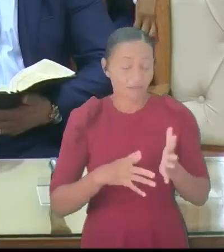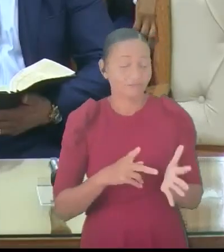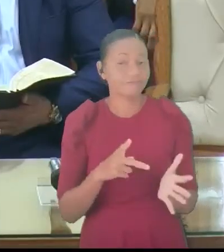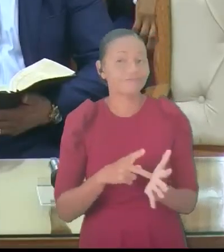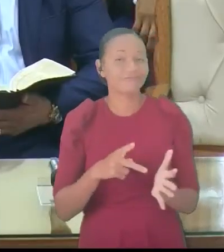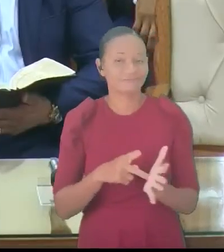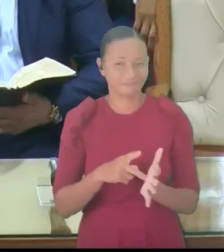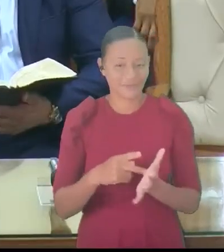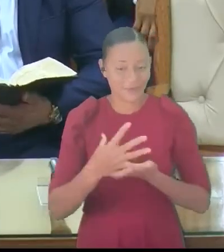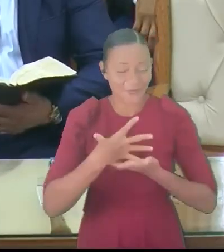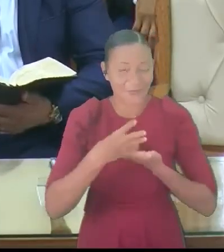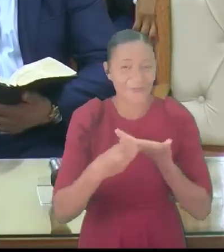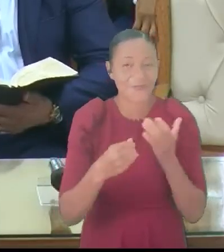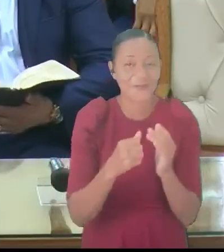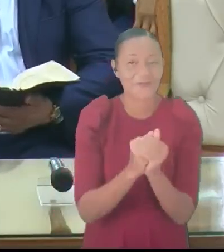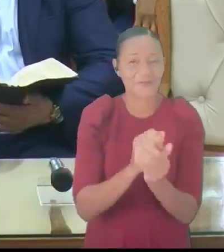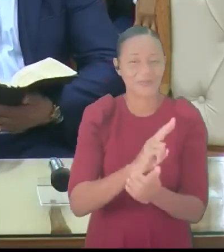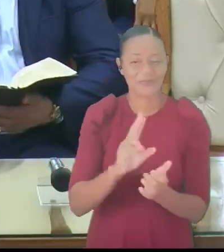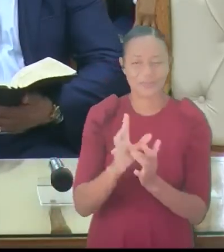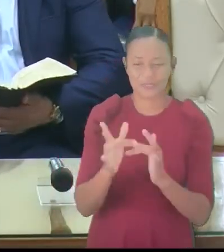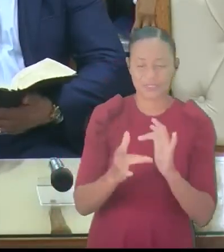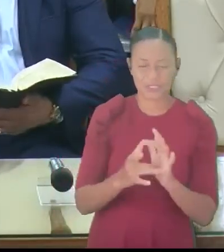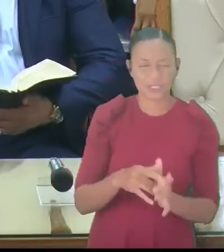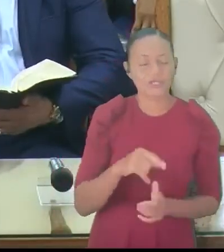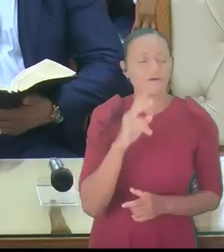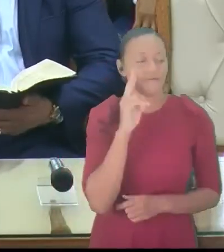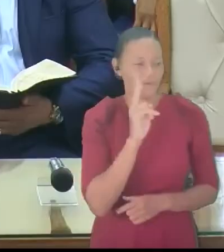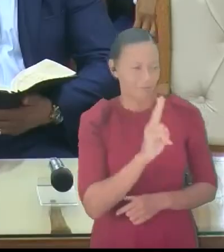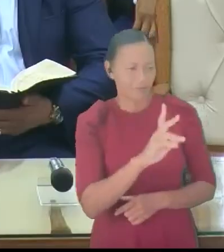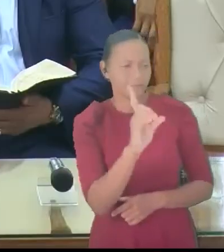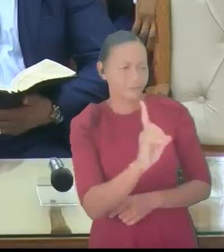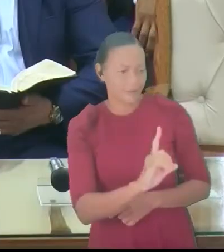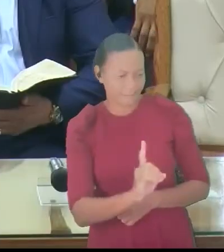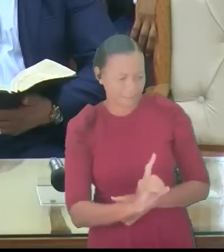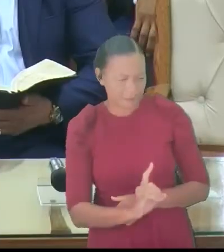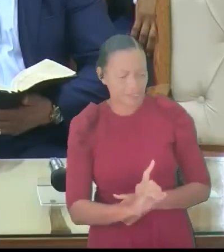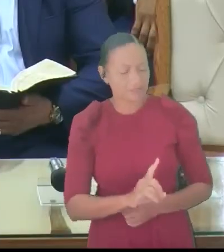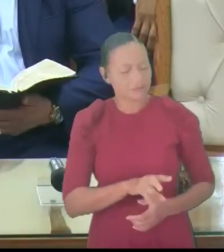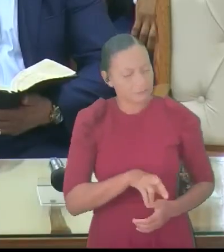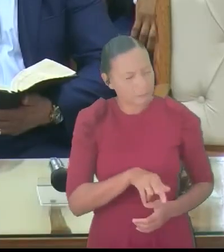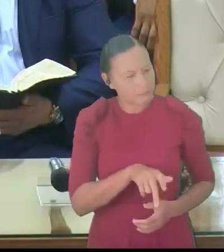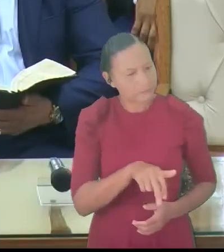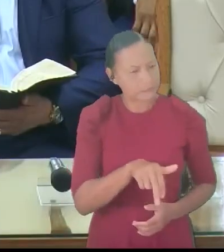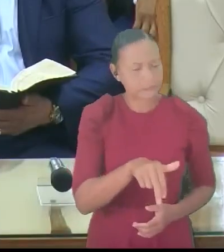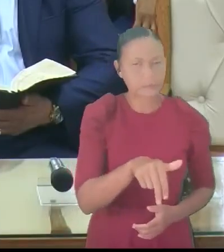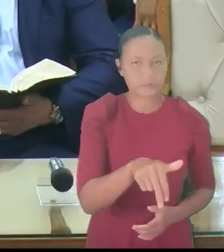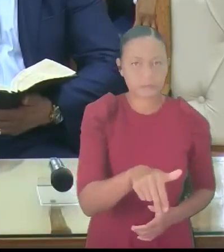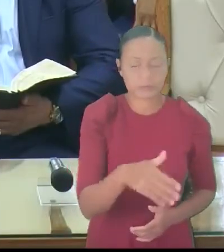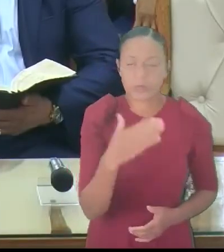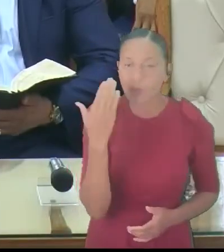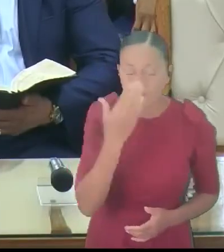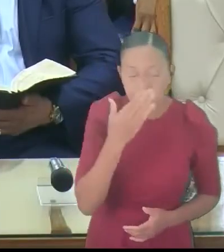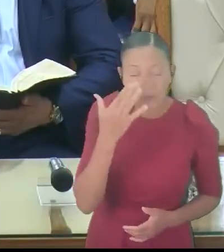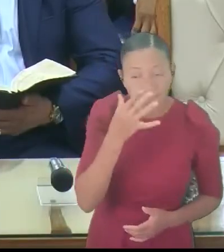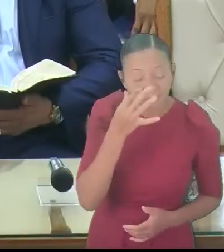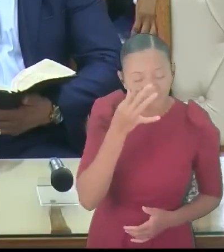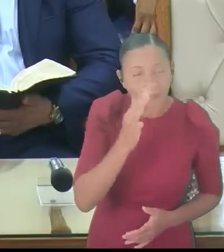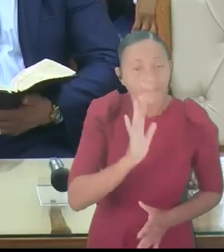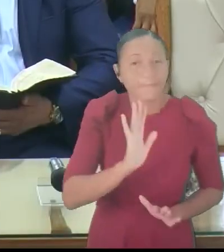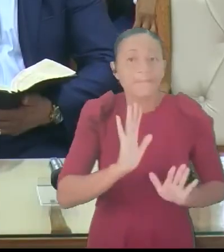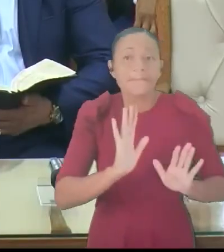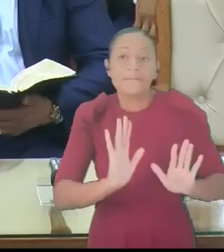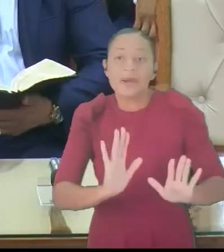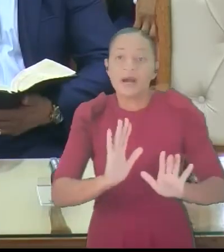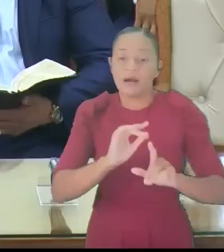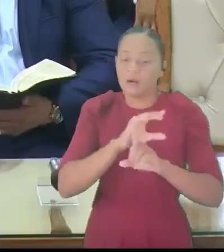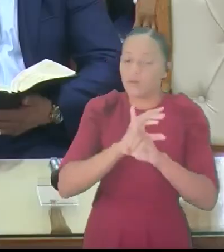Jesus? Eu já vi aleijados andarem, eu já vi, não vi pessoalmente, mas eu já vi